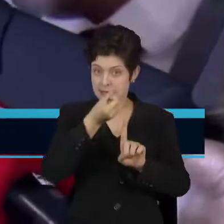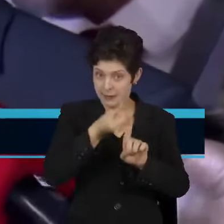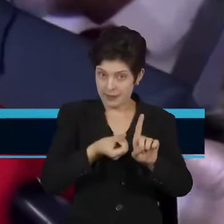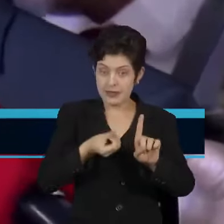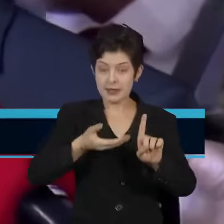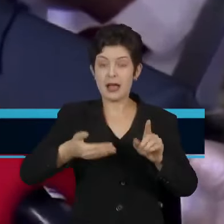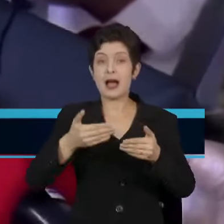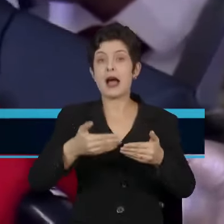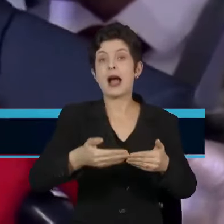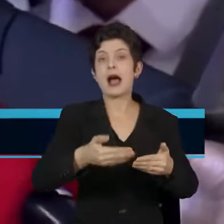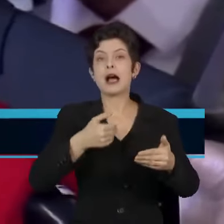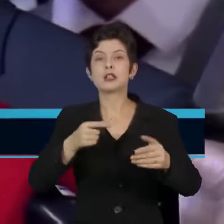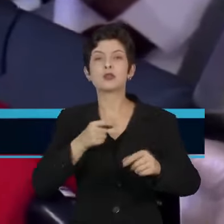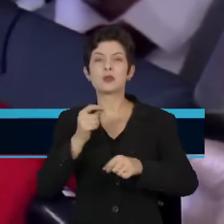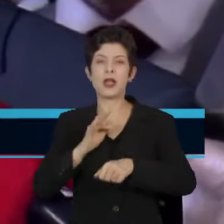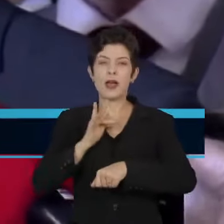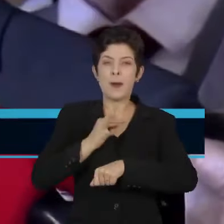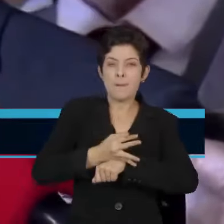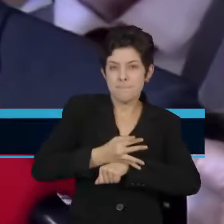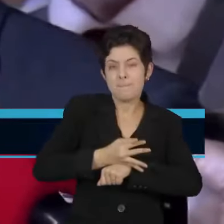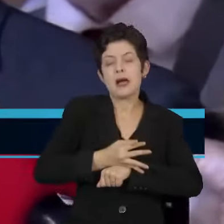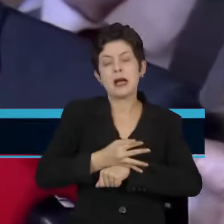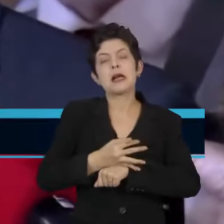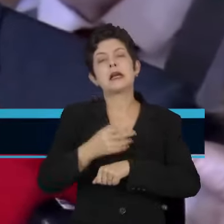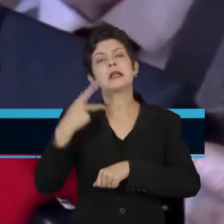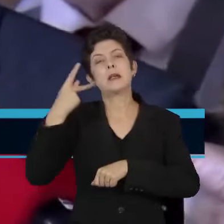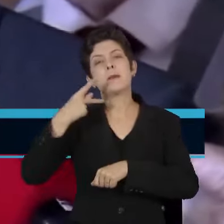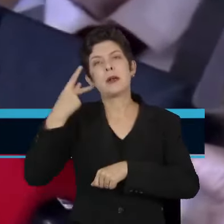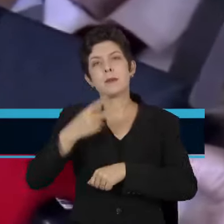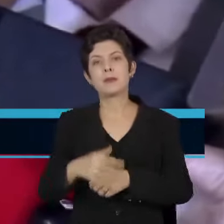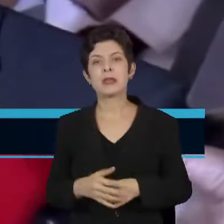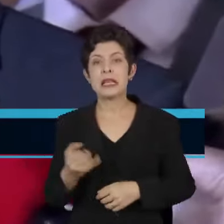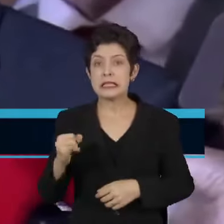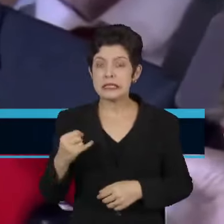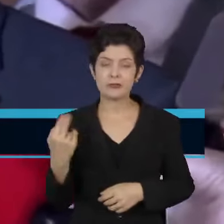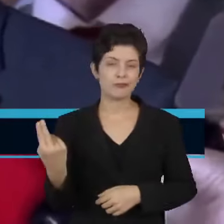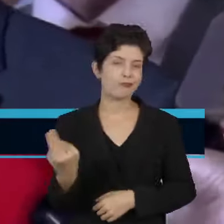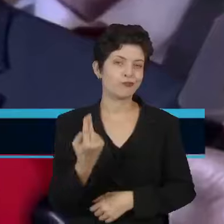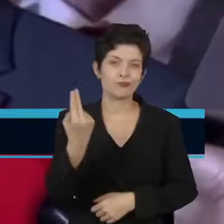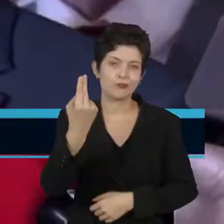semestre, antes do recesso parlamentar. Se não houver as condições políticas,